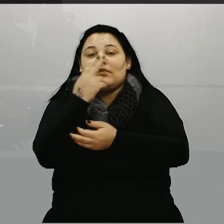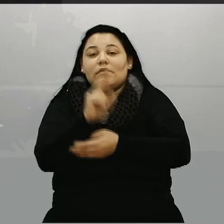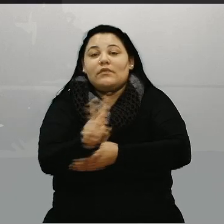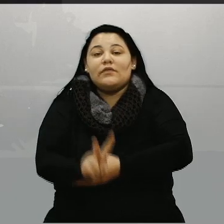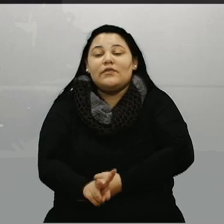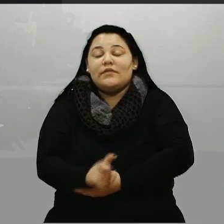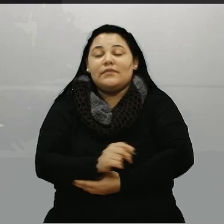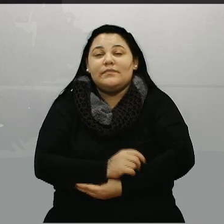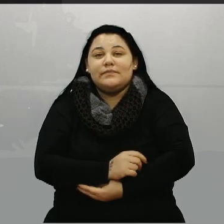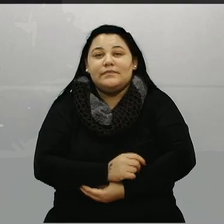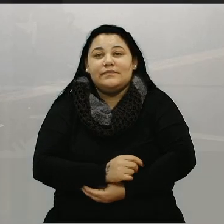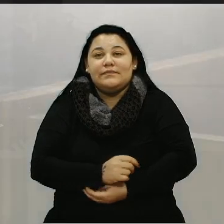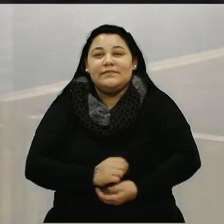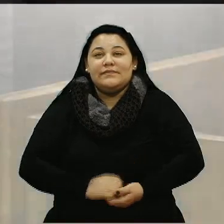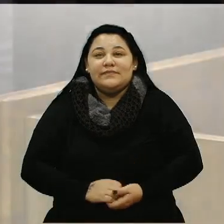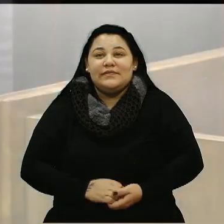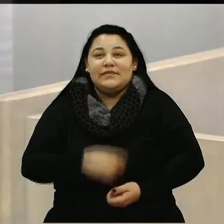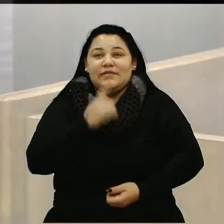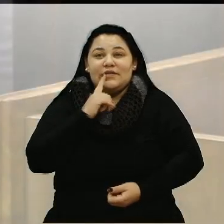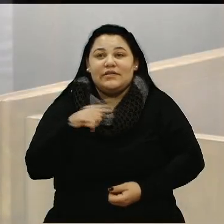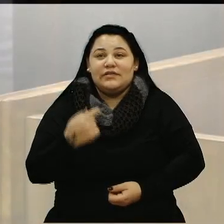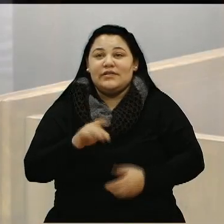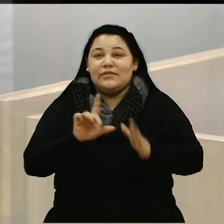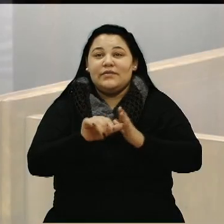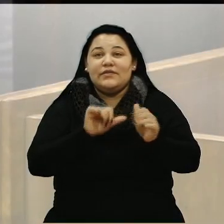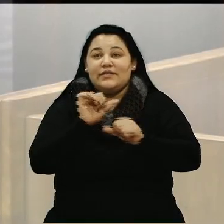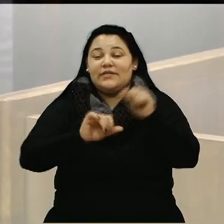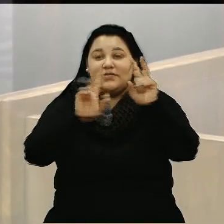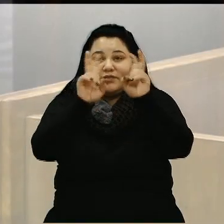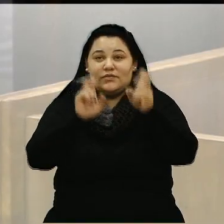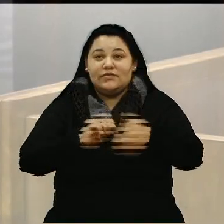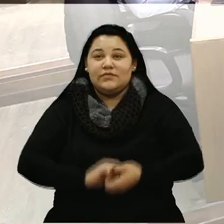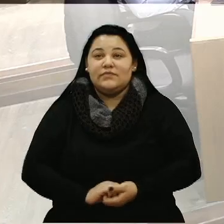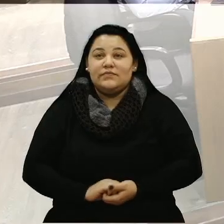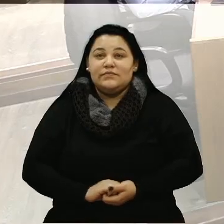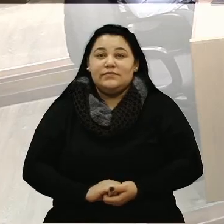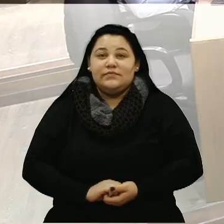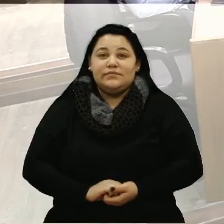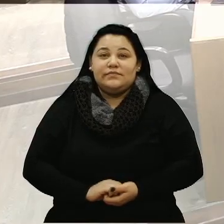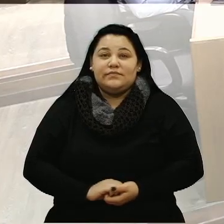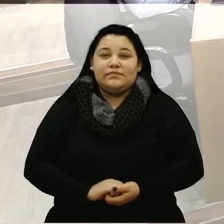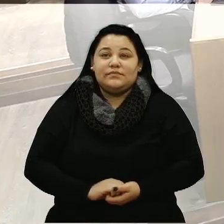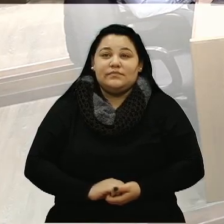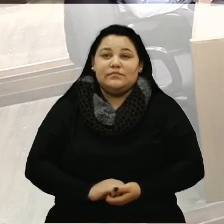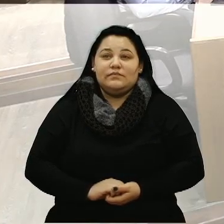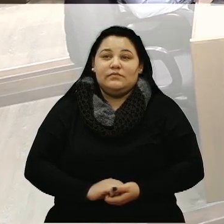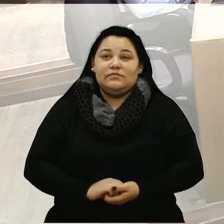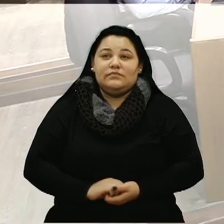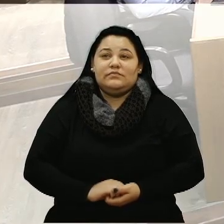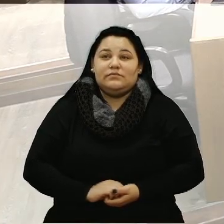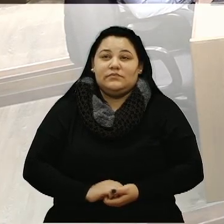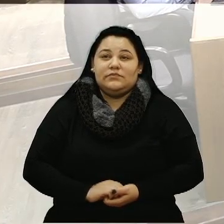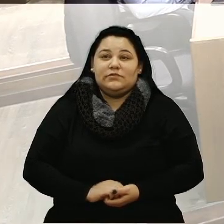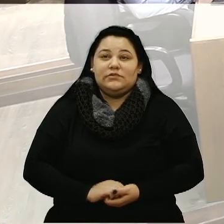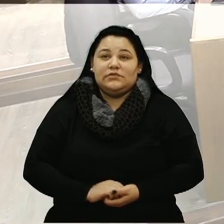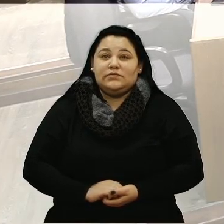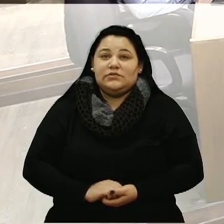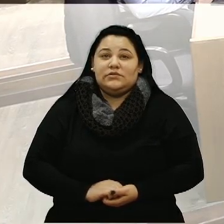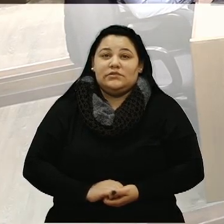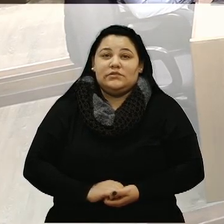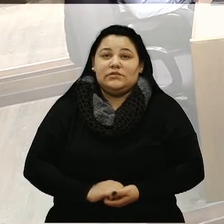o vereador Arroz, depois já tem outro assunto, e depois para o vereador Lucas. Eu apenas quero